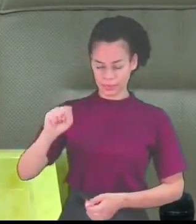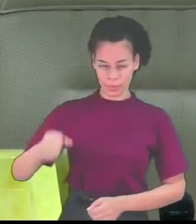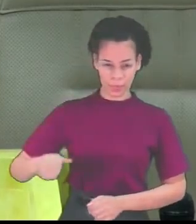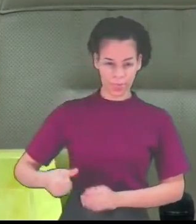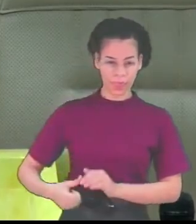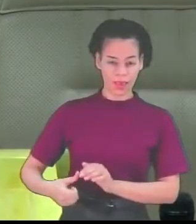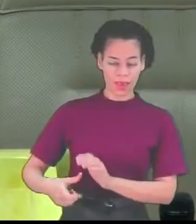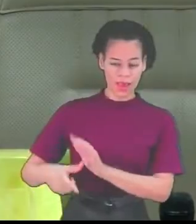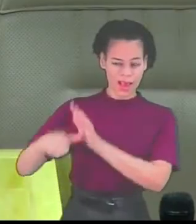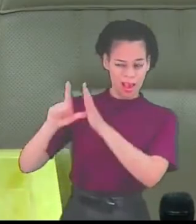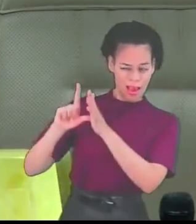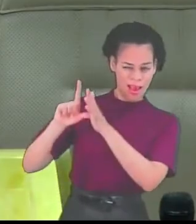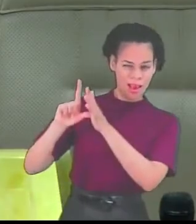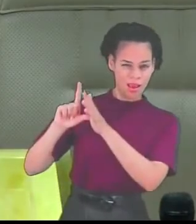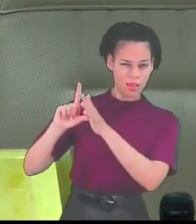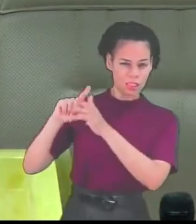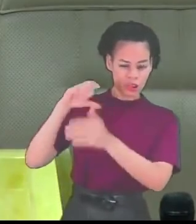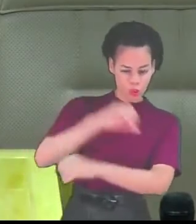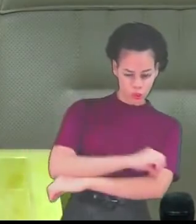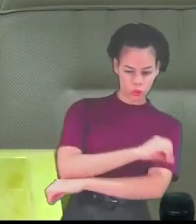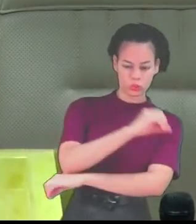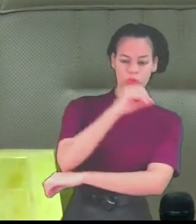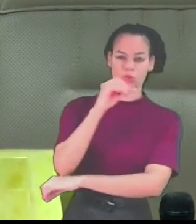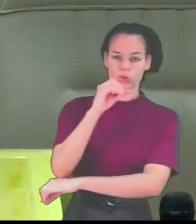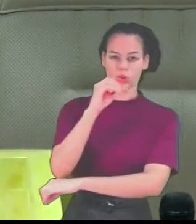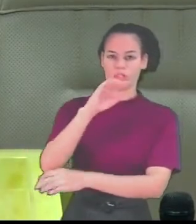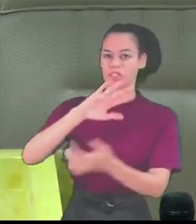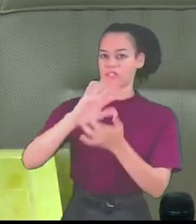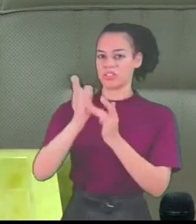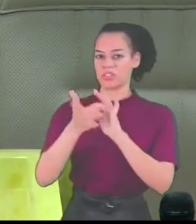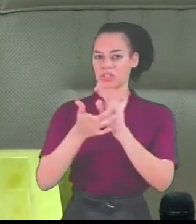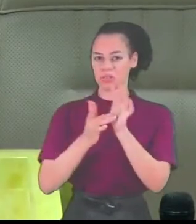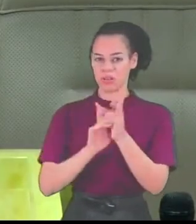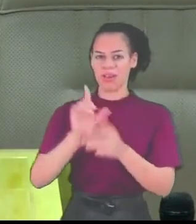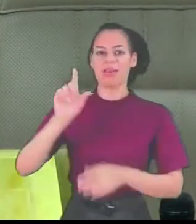dia eu sou